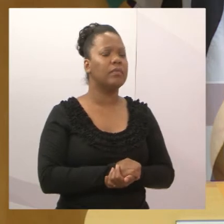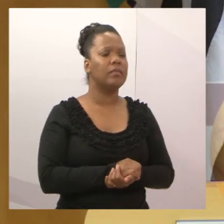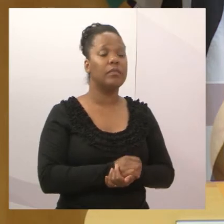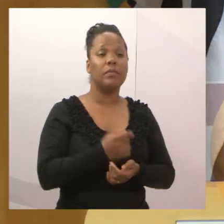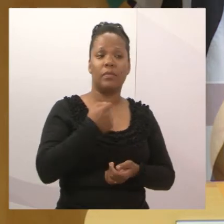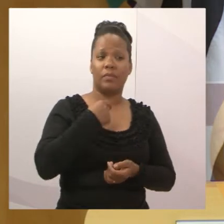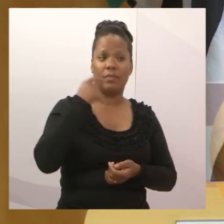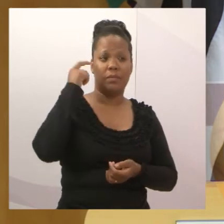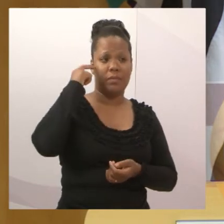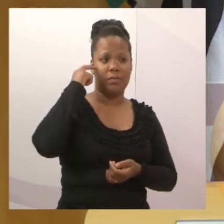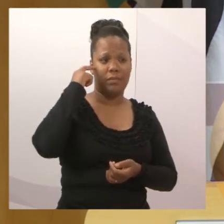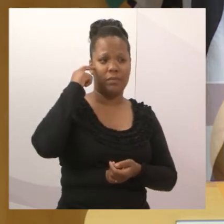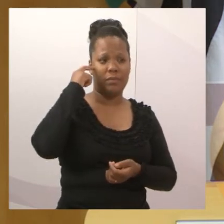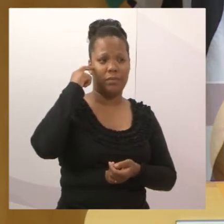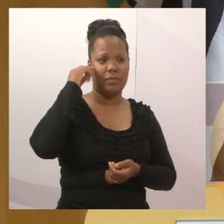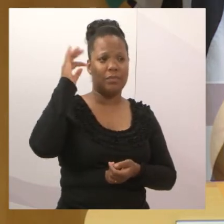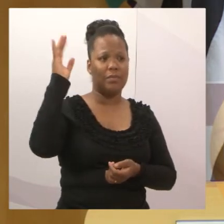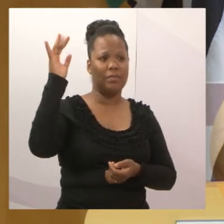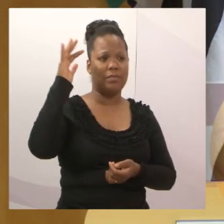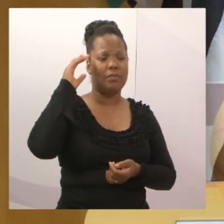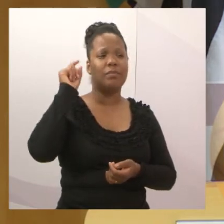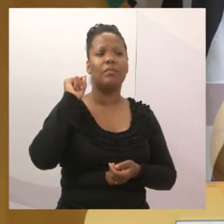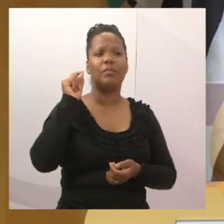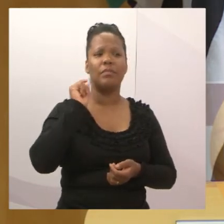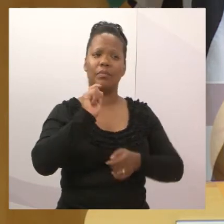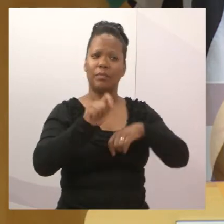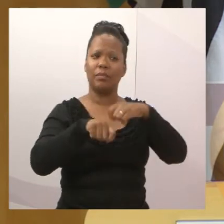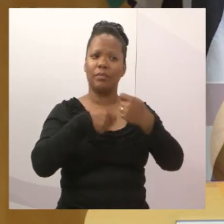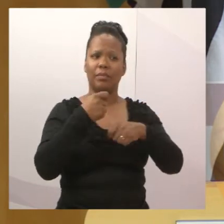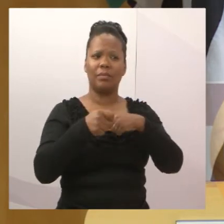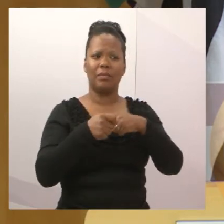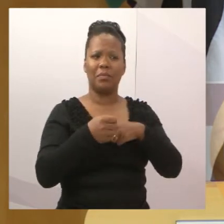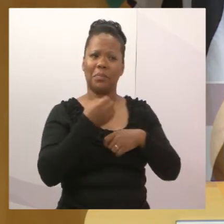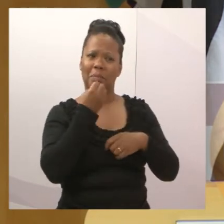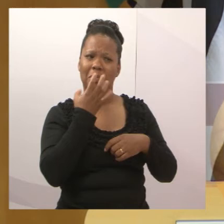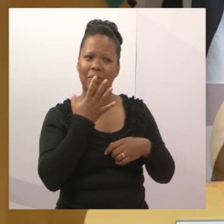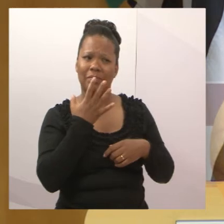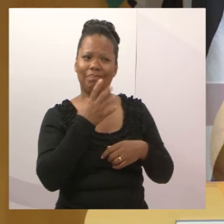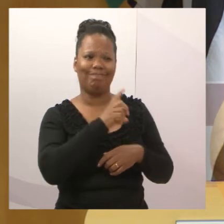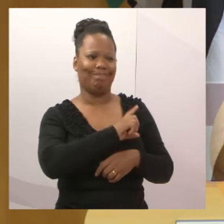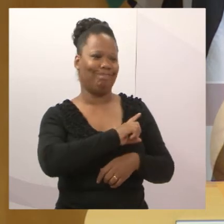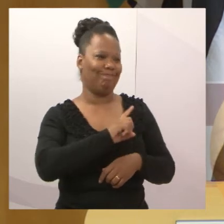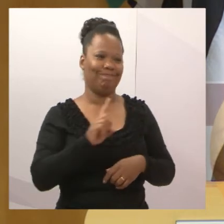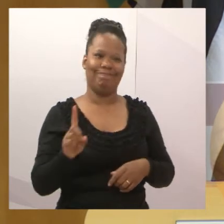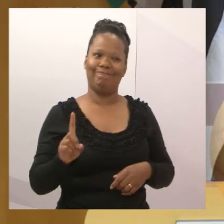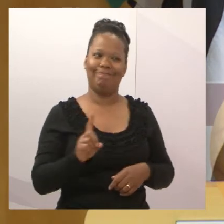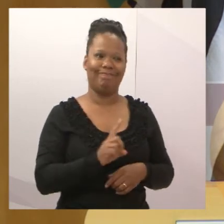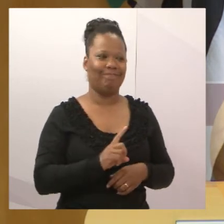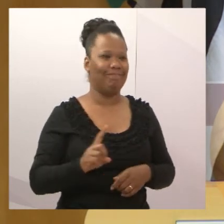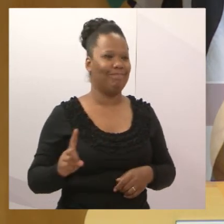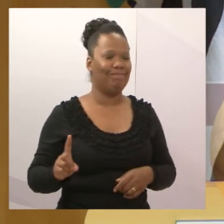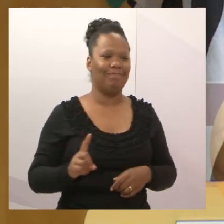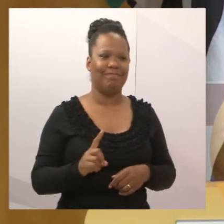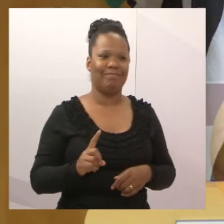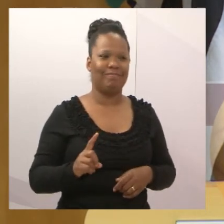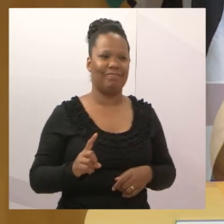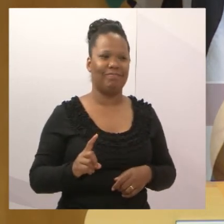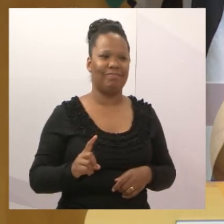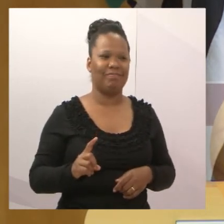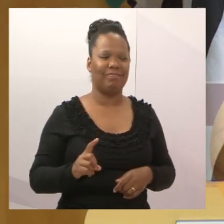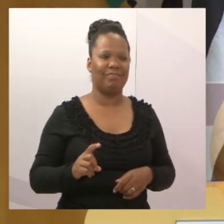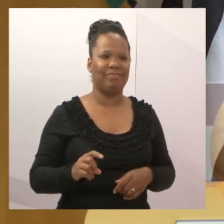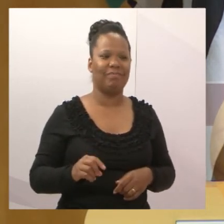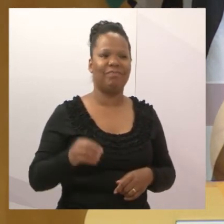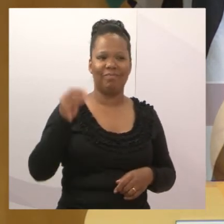a imaginar que a administração não está indo bem. As pernas estão meio que